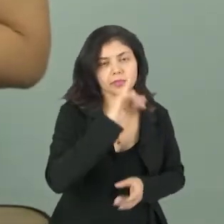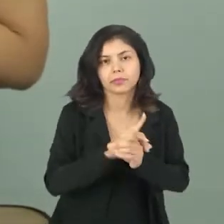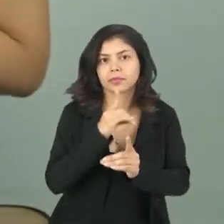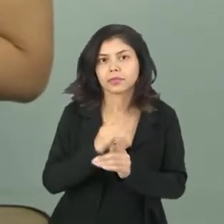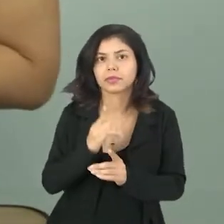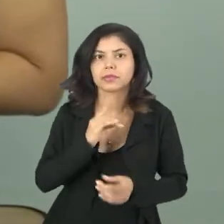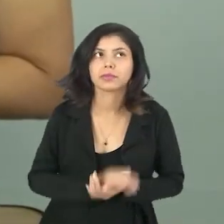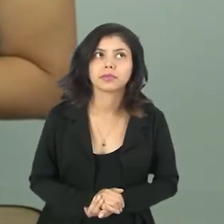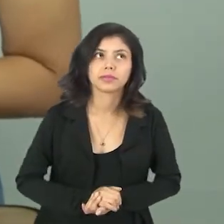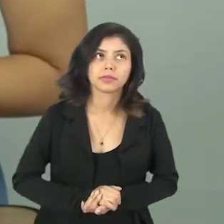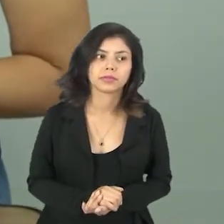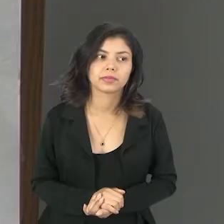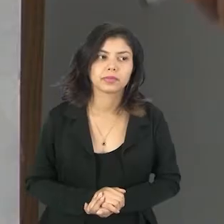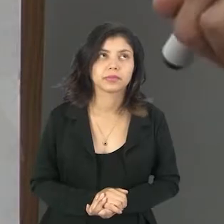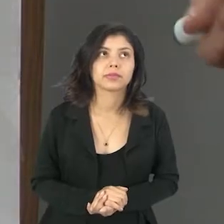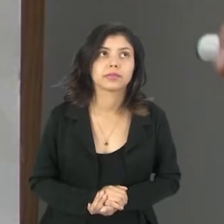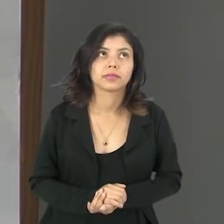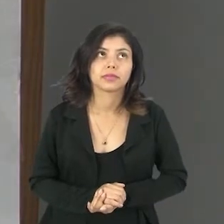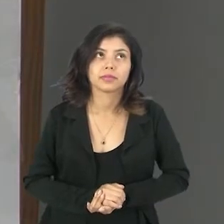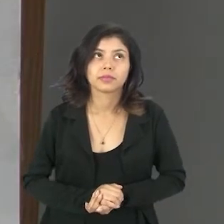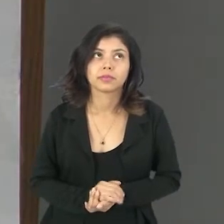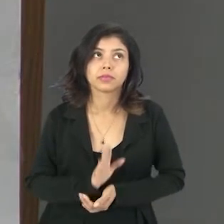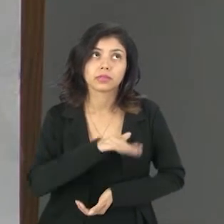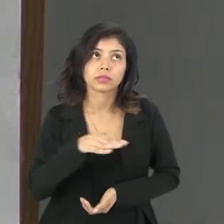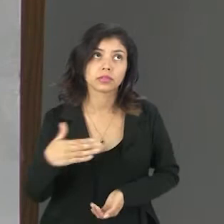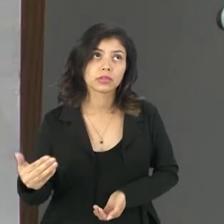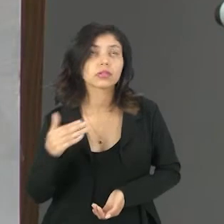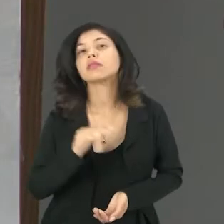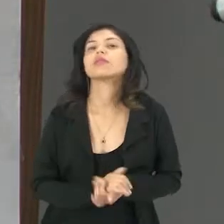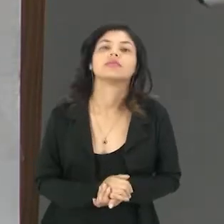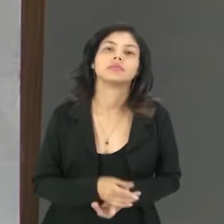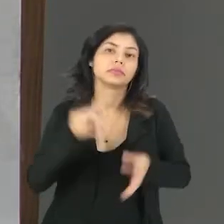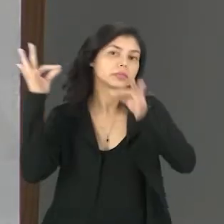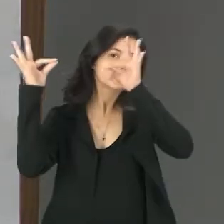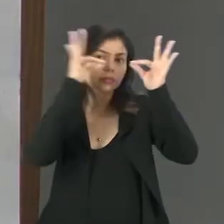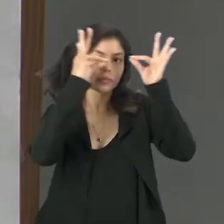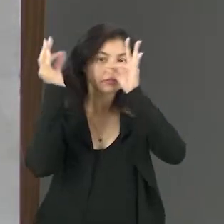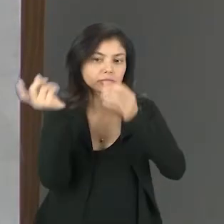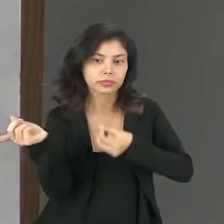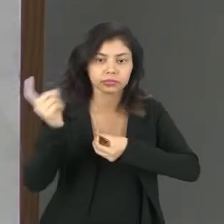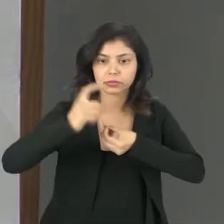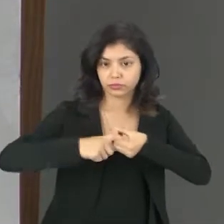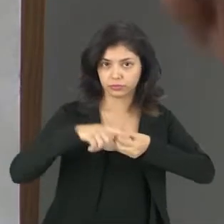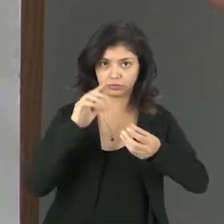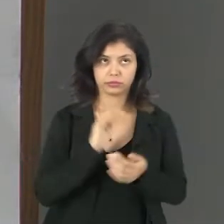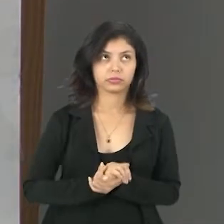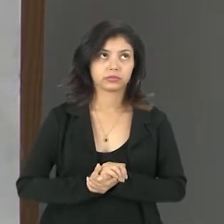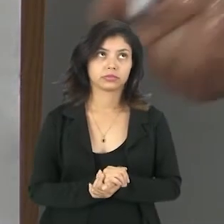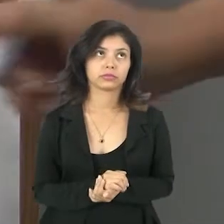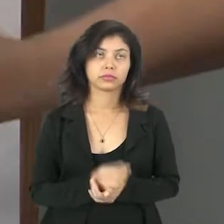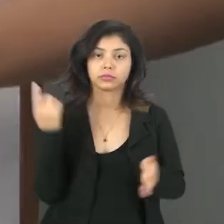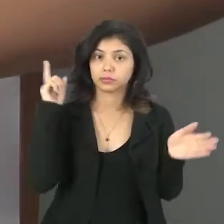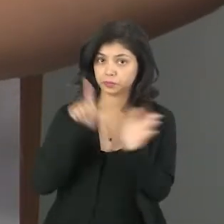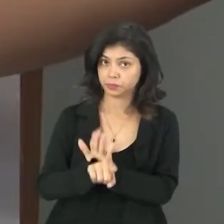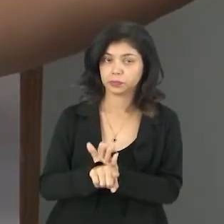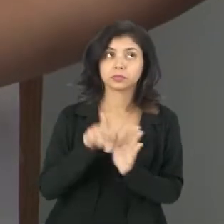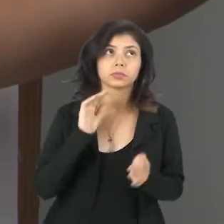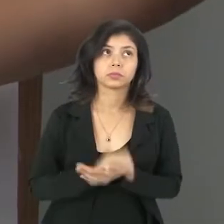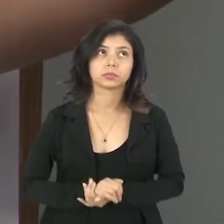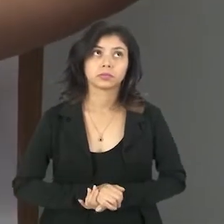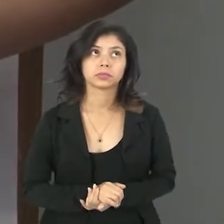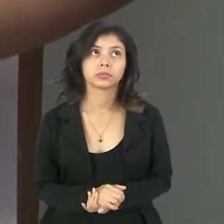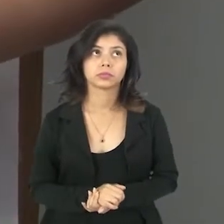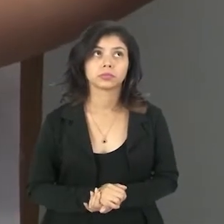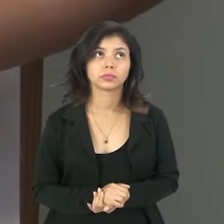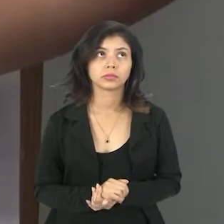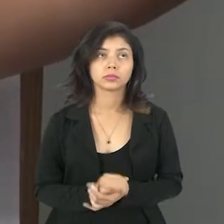identificar Então olha só quando a coruja vai a ela né tomar satisfação e perguntar ela